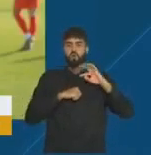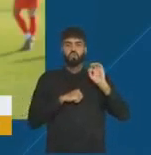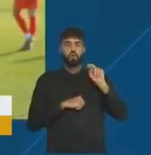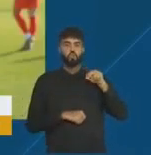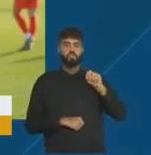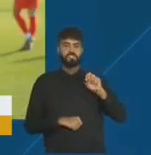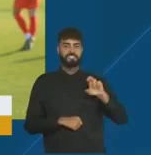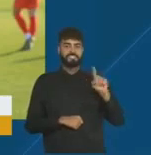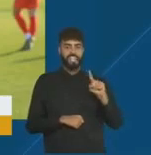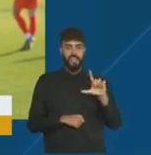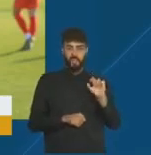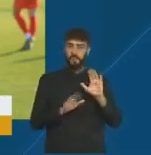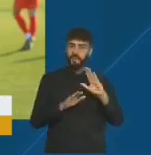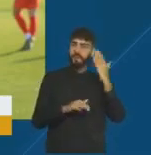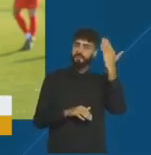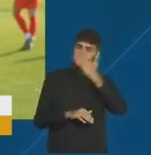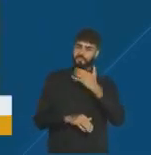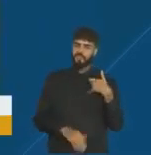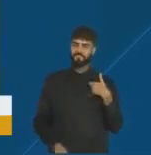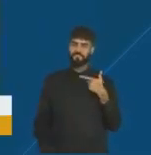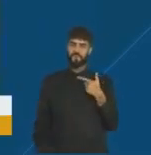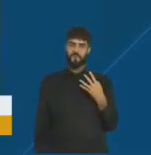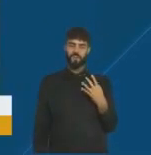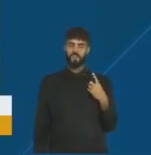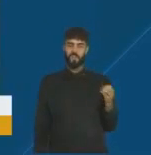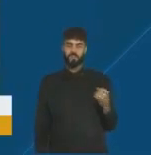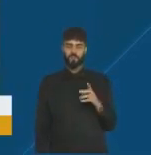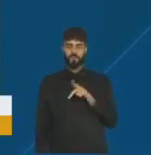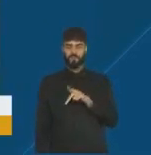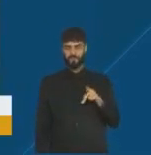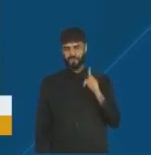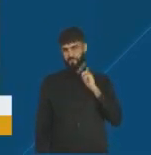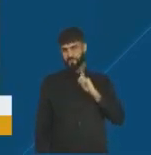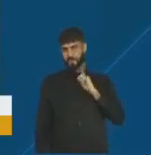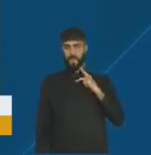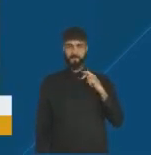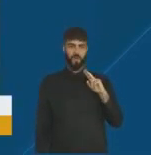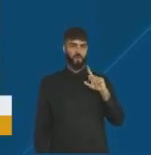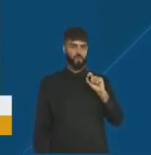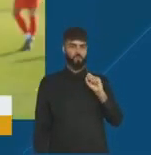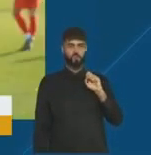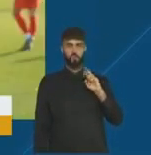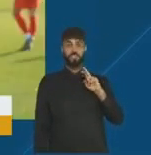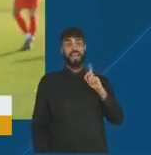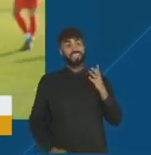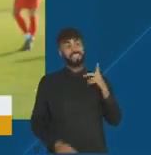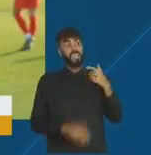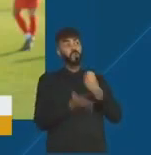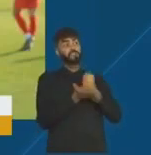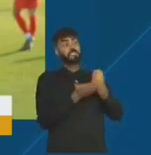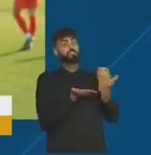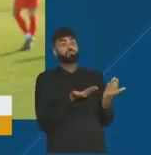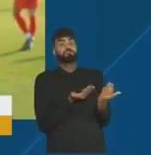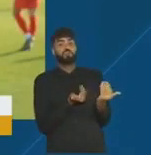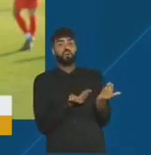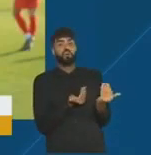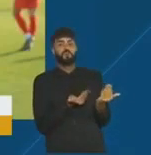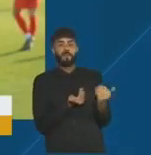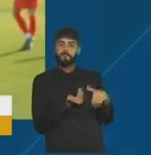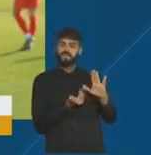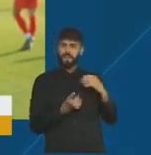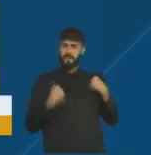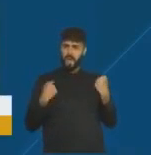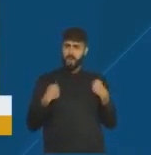Mas prova com 24 anos que o novo técnico do Flamengo o Paulo Souza que é rejuvenescer a equipe botar mais